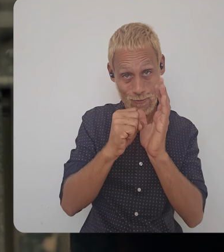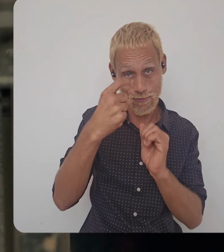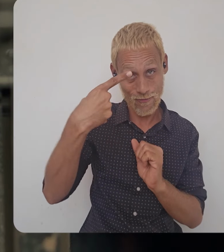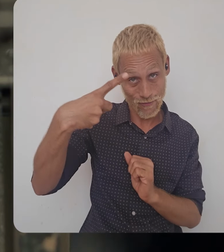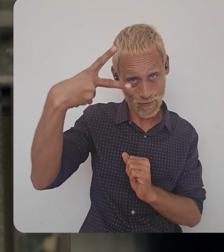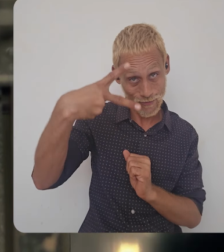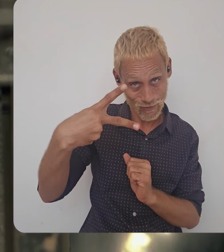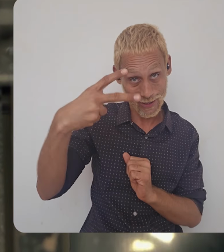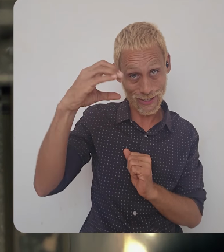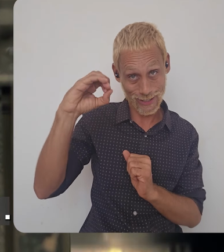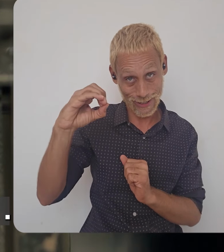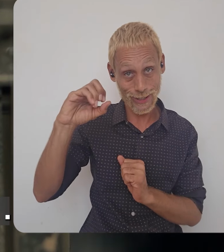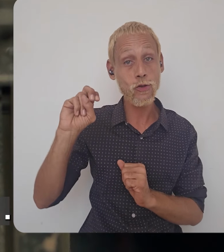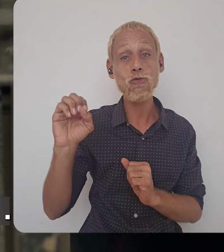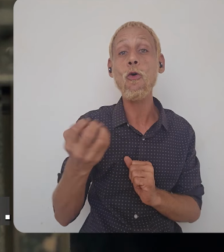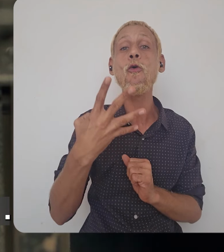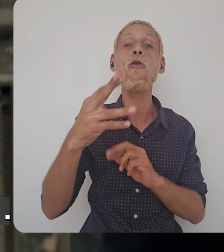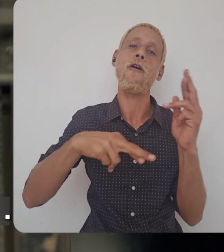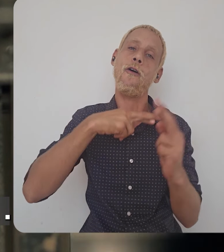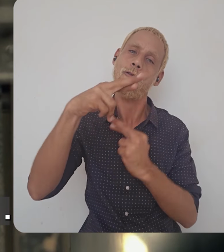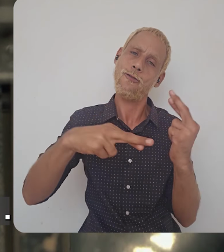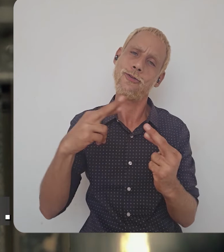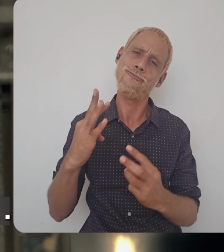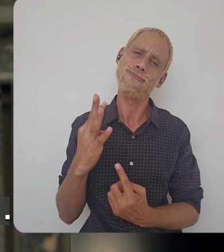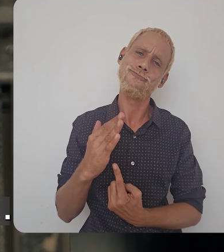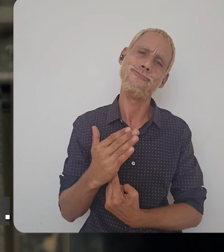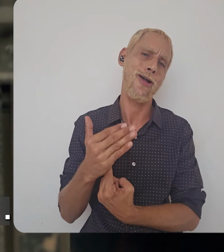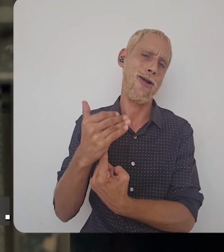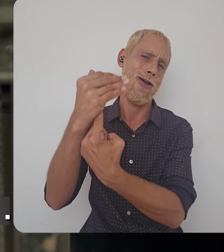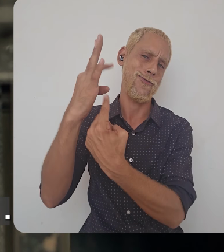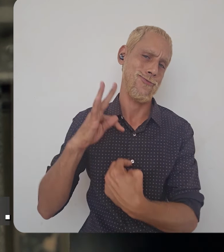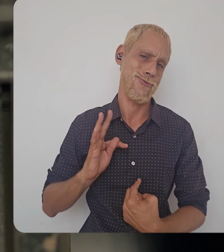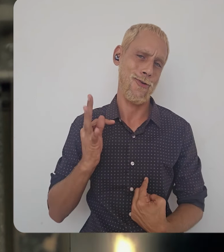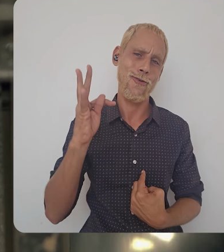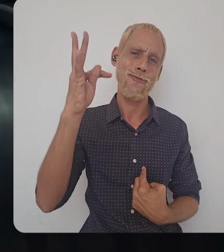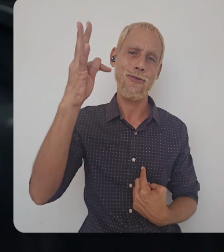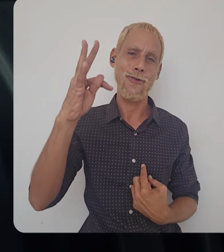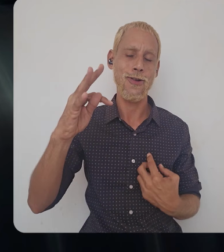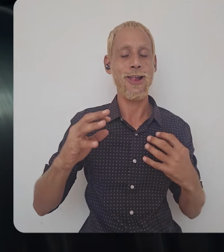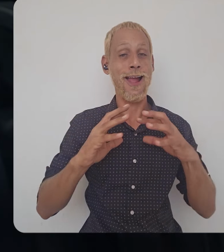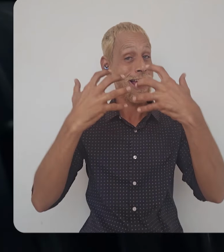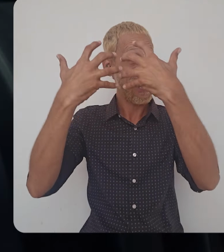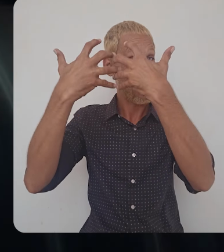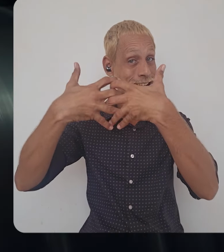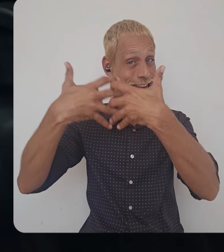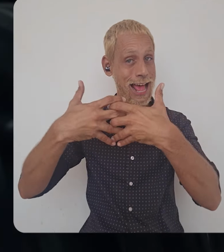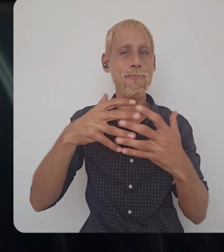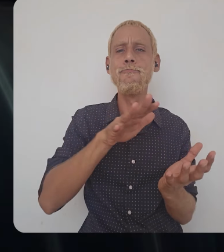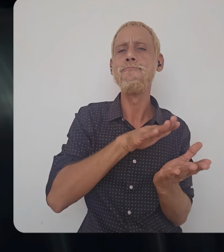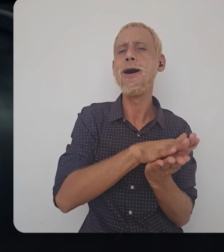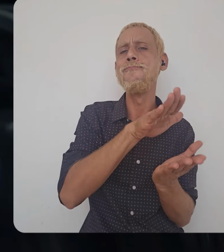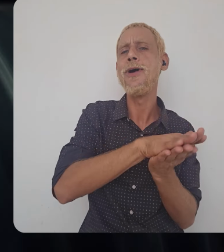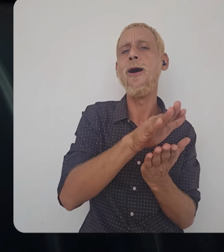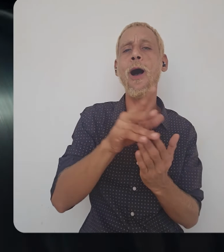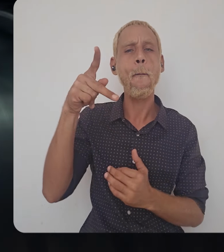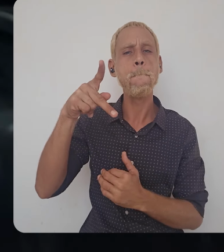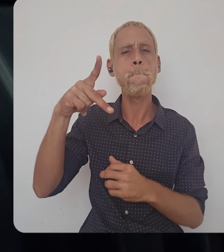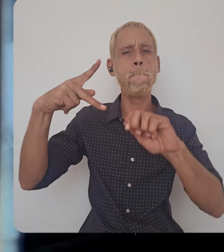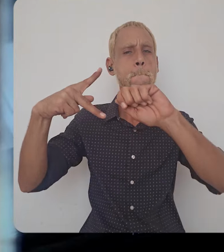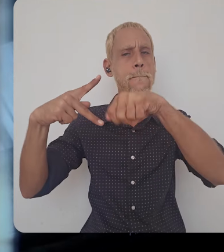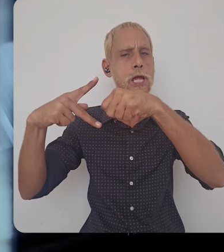No final do século XX veio uma nova revolução, a tecnologia. das rotativas mecânicas ao